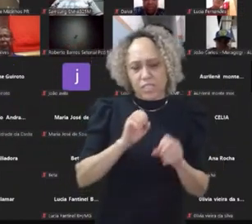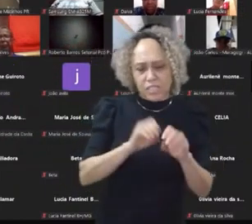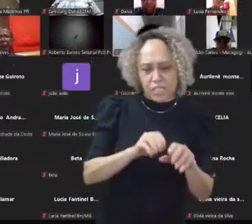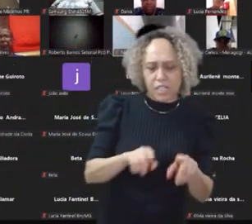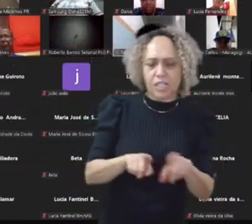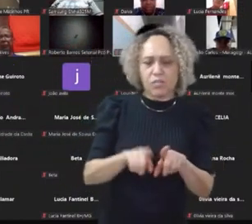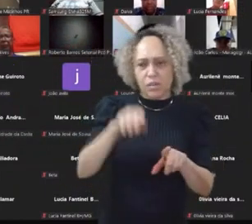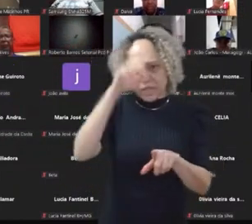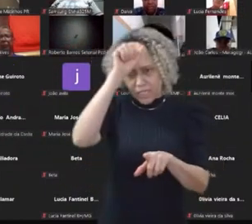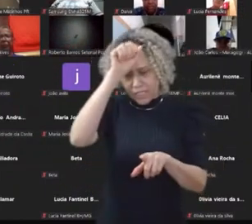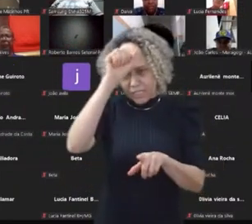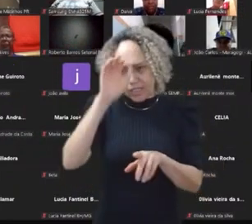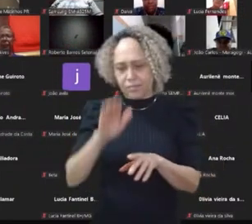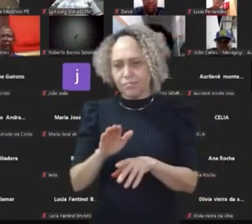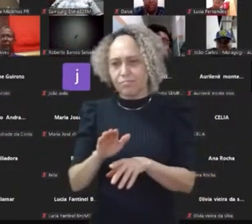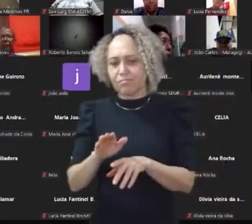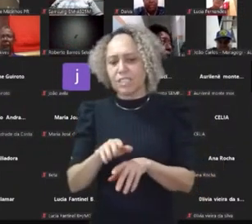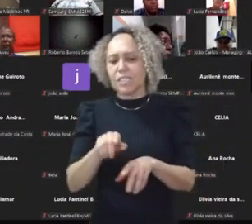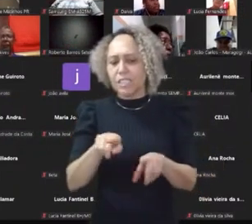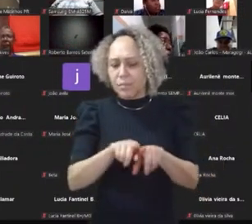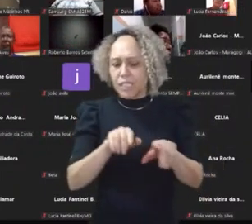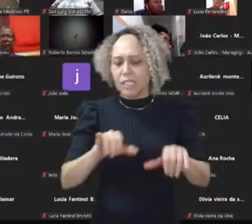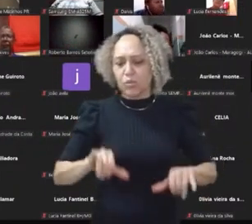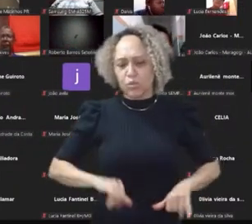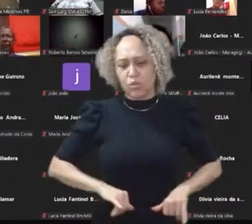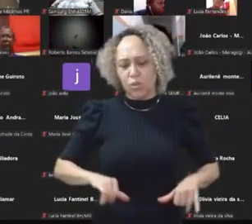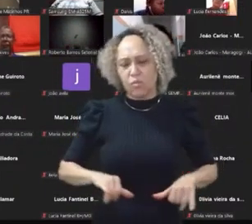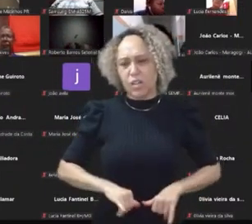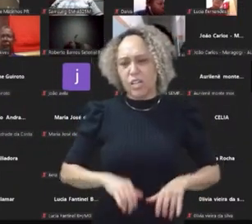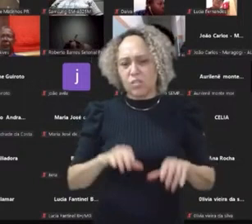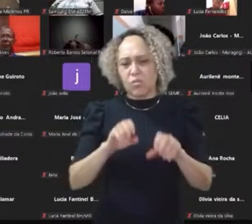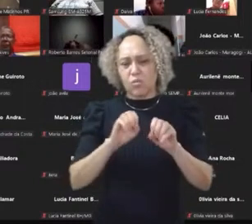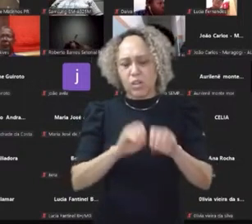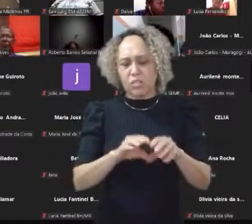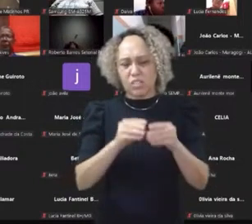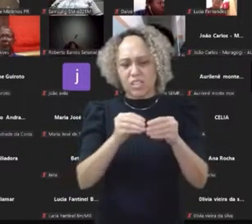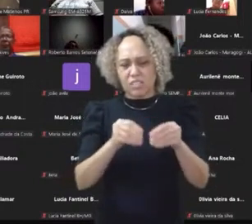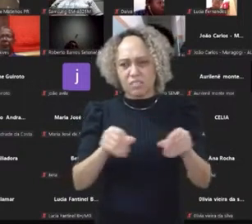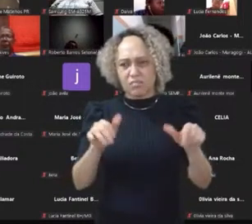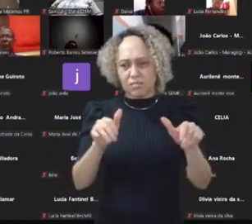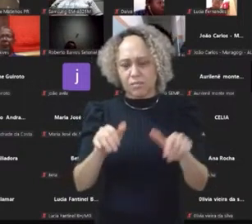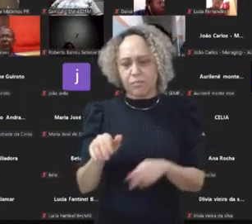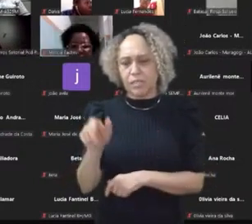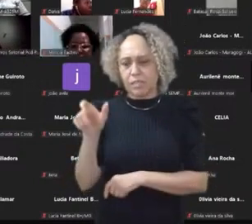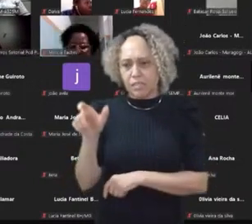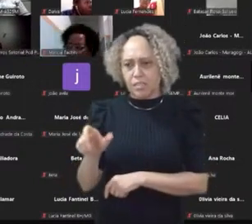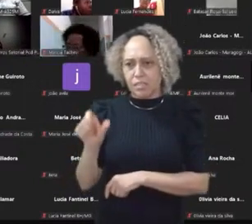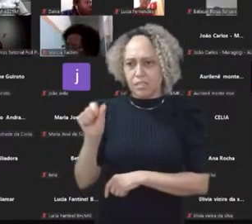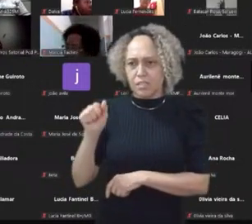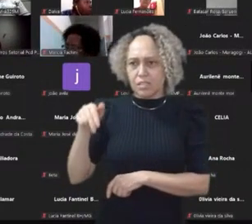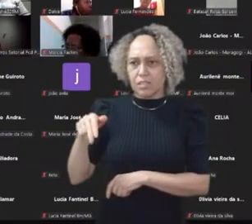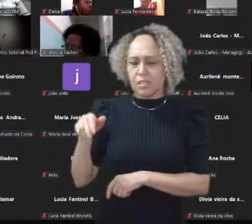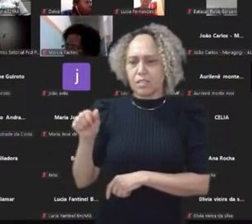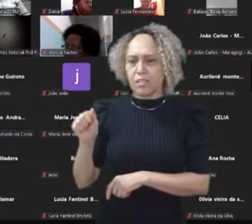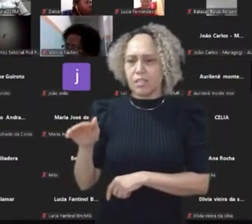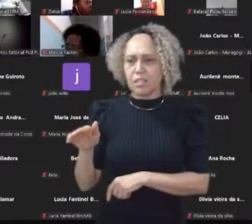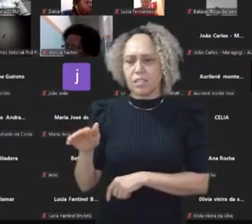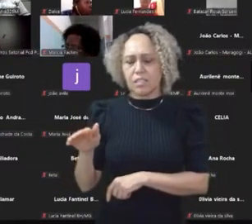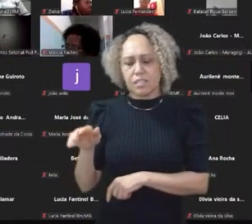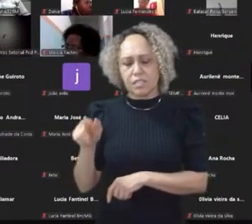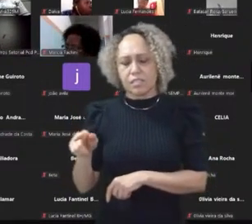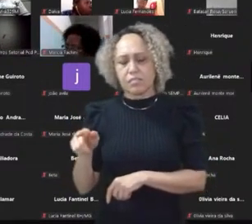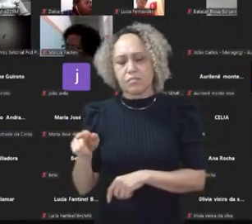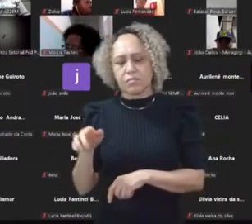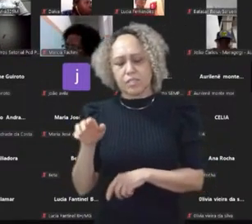mas a Ana Flávia traz uma reflexão importante para nós que é aquele modelo tradicional de organização da classe